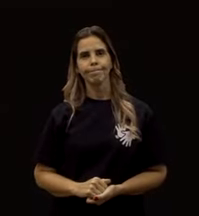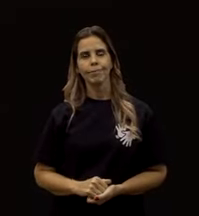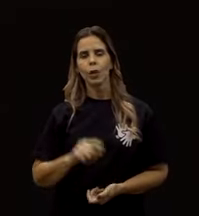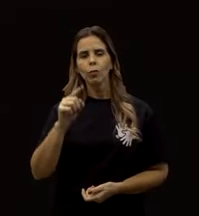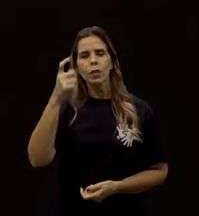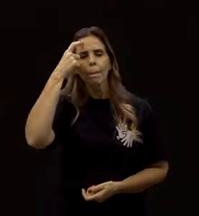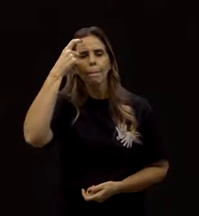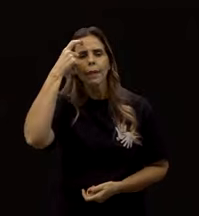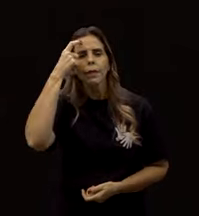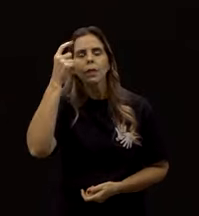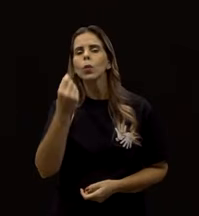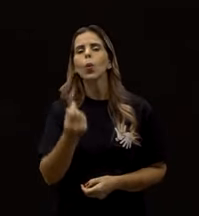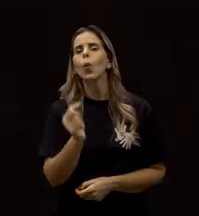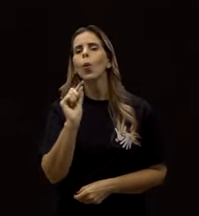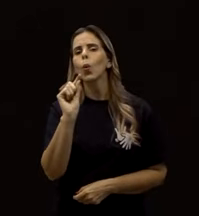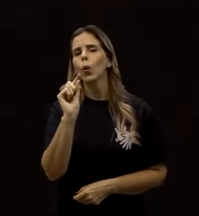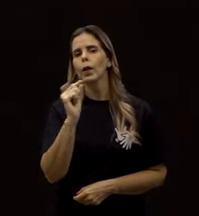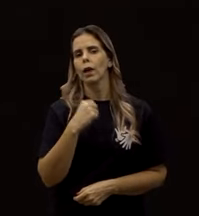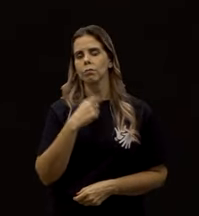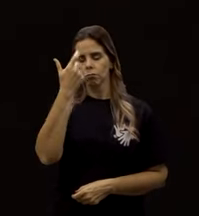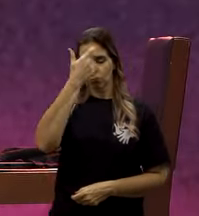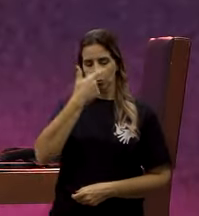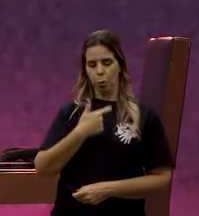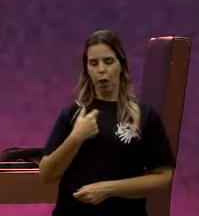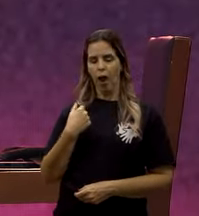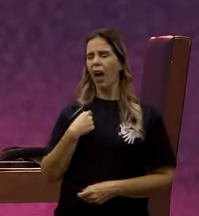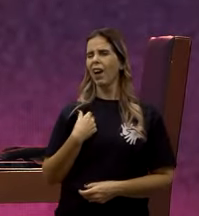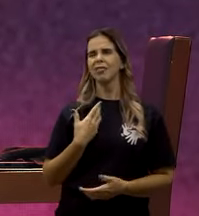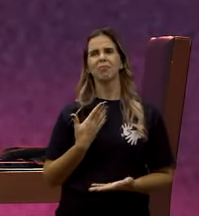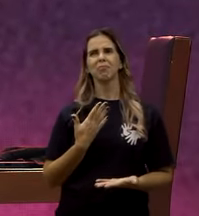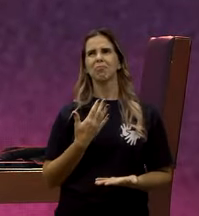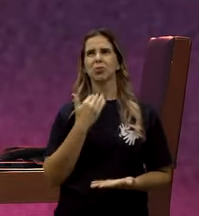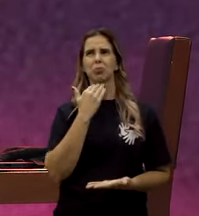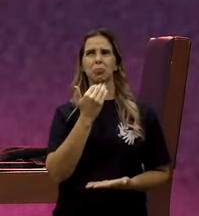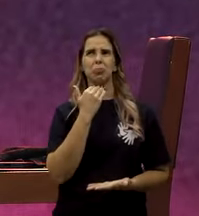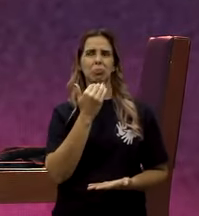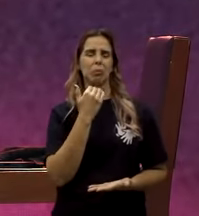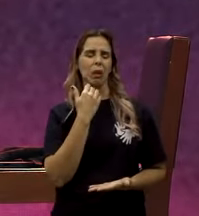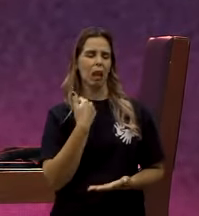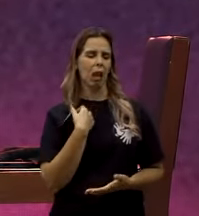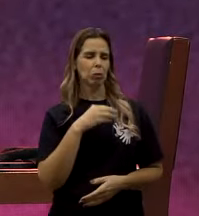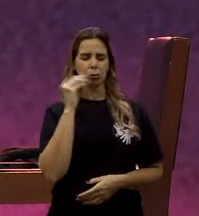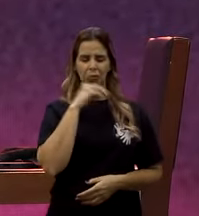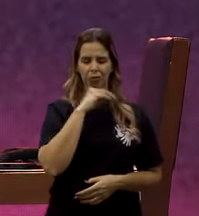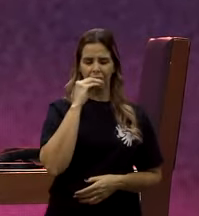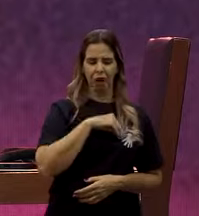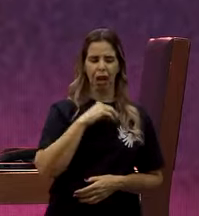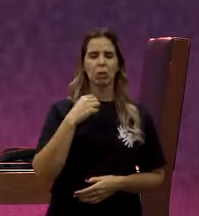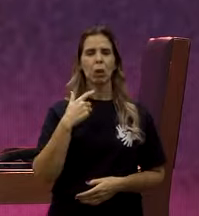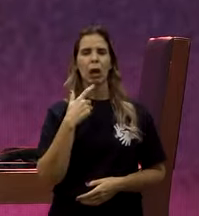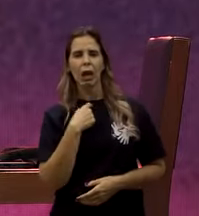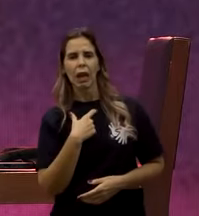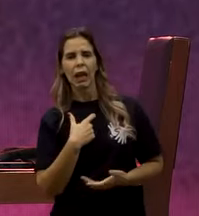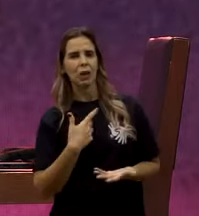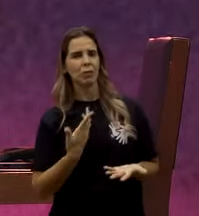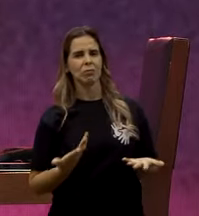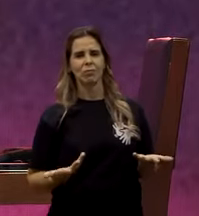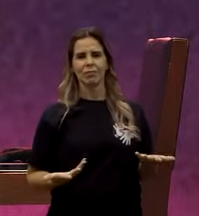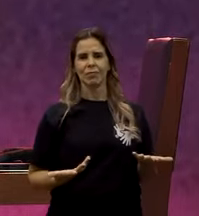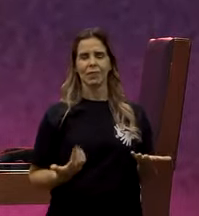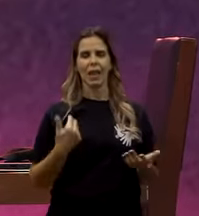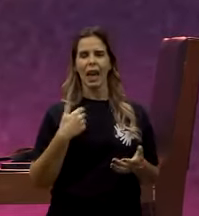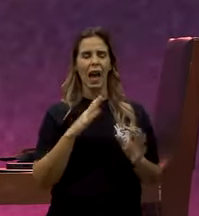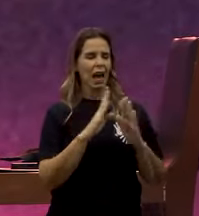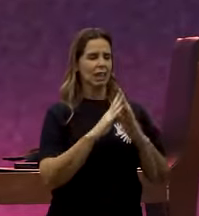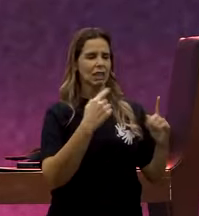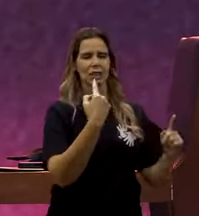que que você tá construindo aí na tua mente a respeito de si mesmo eu não presto para nada eu não sirvo para nada eu sou uma porcaria eu não sei nem o que eu tô fazendo aqui essa igreja não